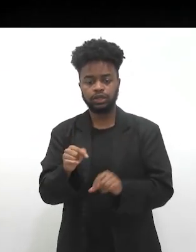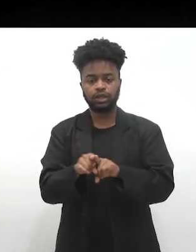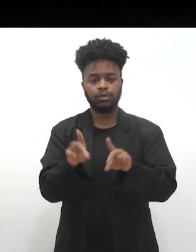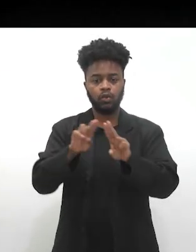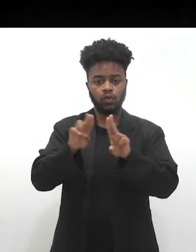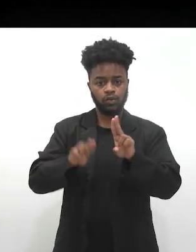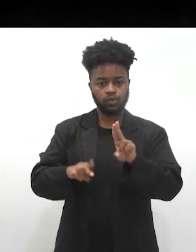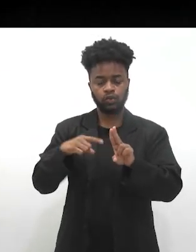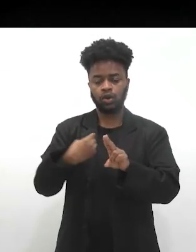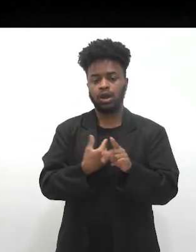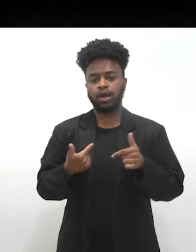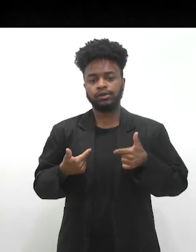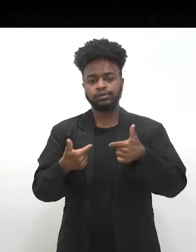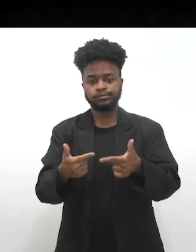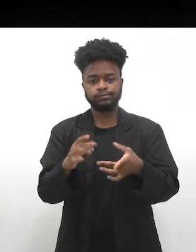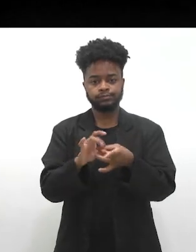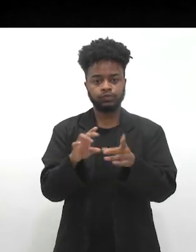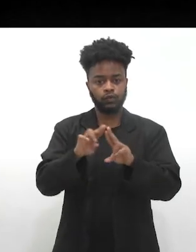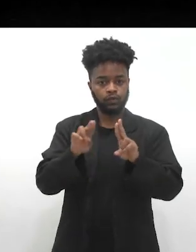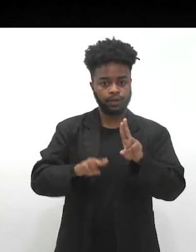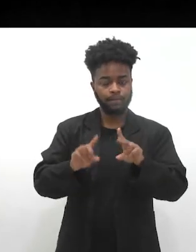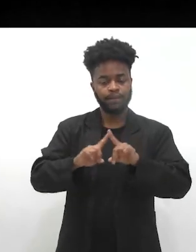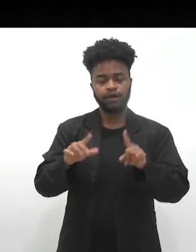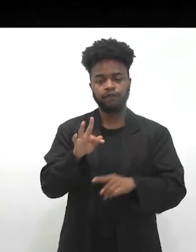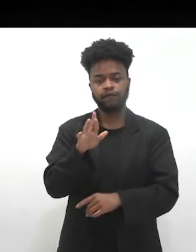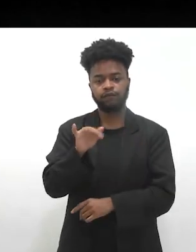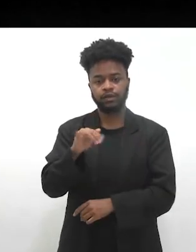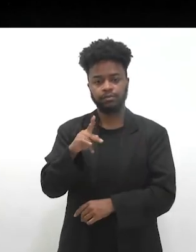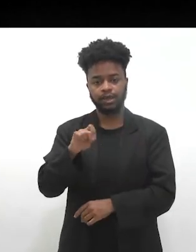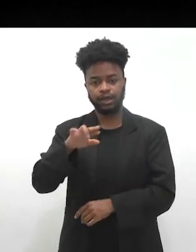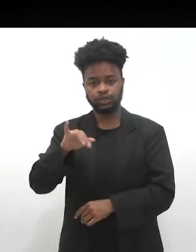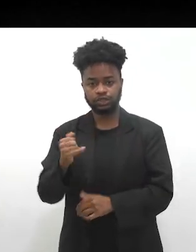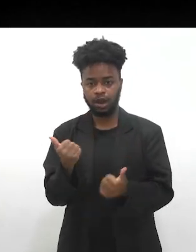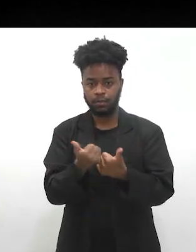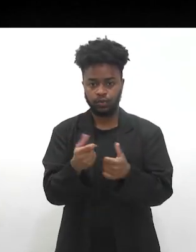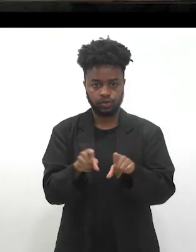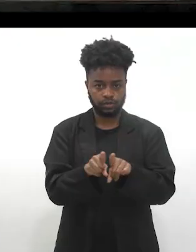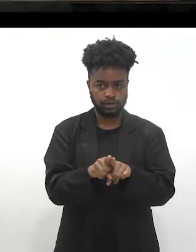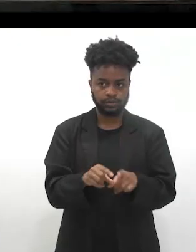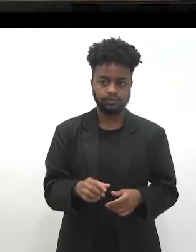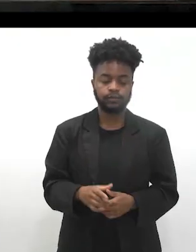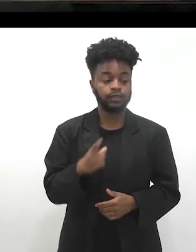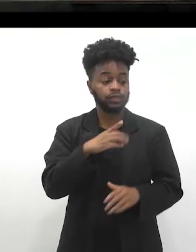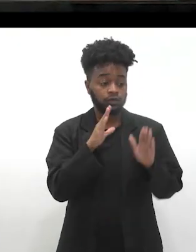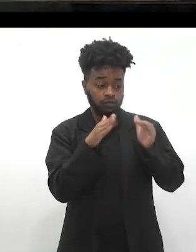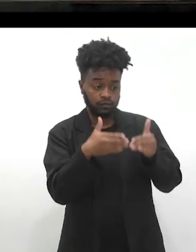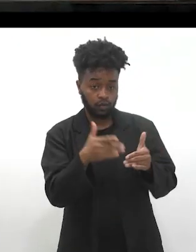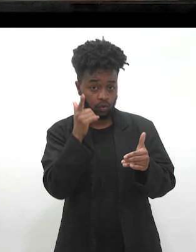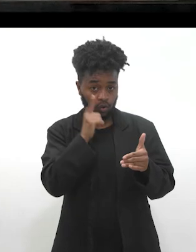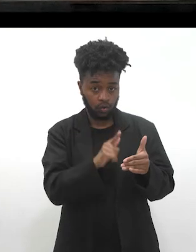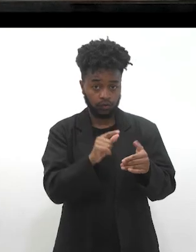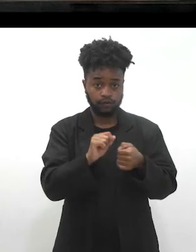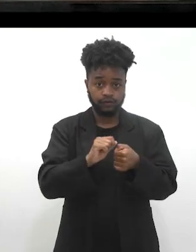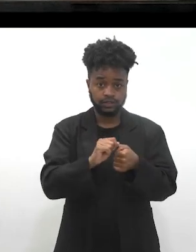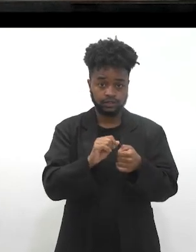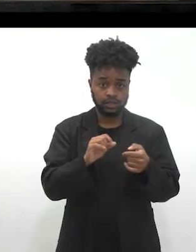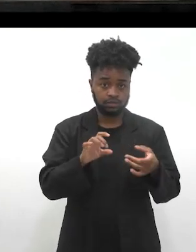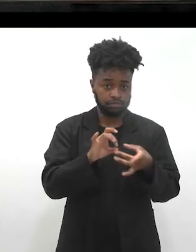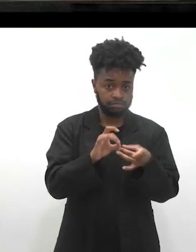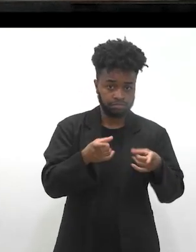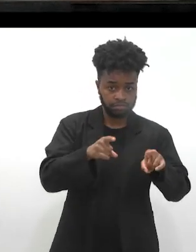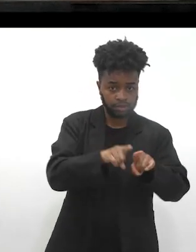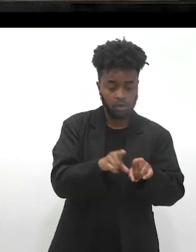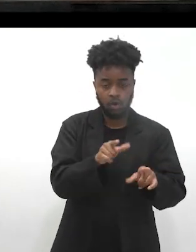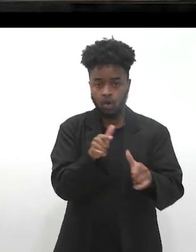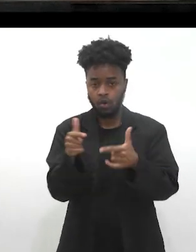Foi uma ação da UFRJ, mas que o FRIPERJ deu todo o suporte na organização. Através do fórum pode-se fazer um